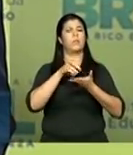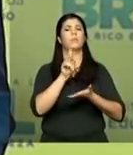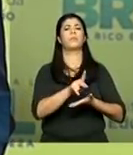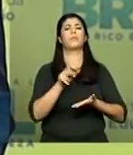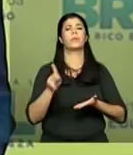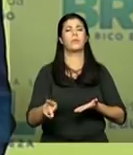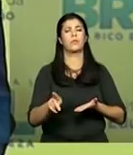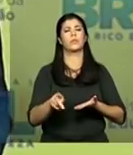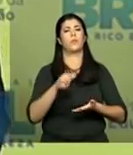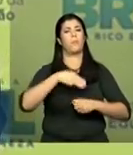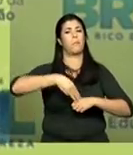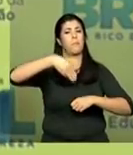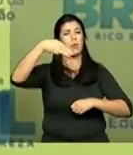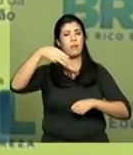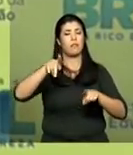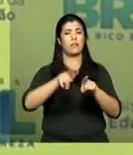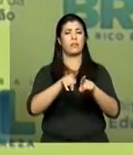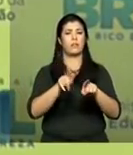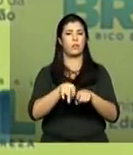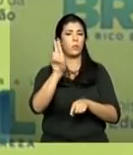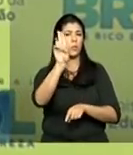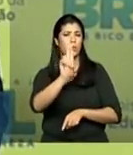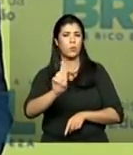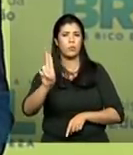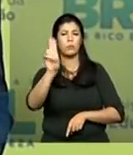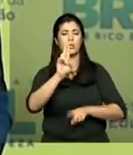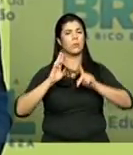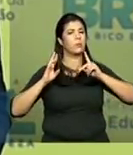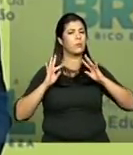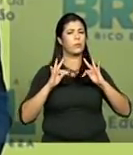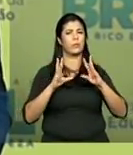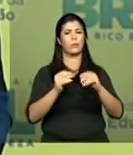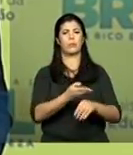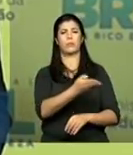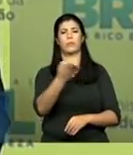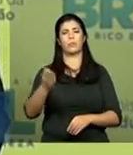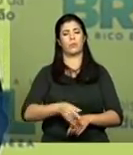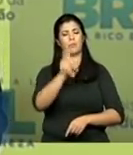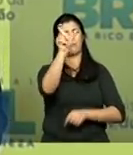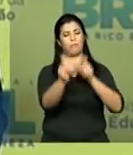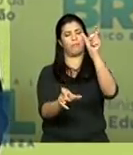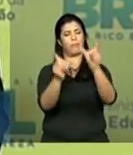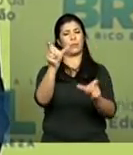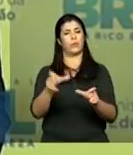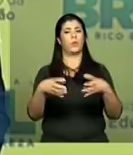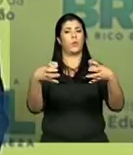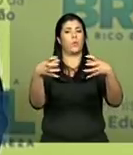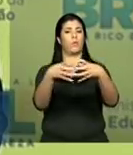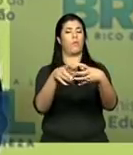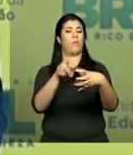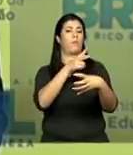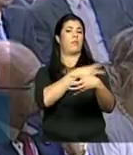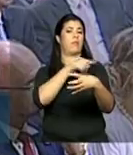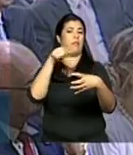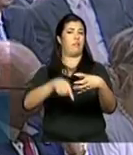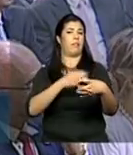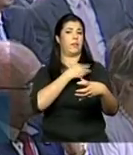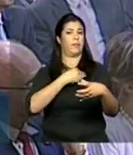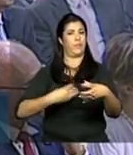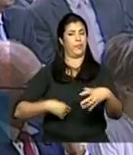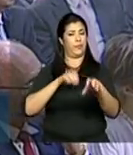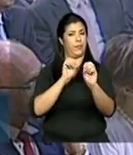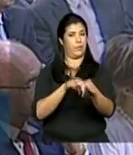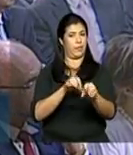professores, mestres, universidades e, principalmente, do corpo técnico deste Ministério. Também,